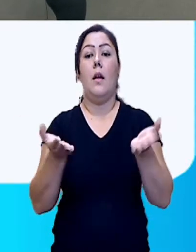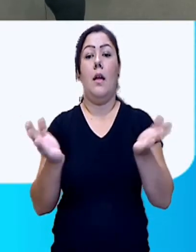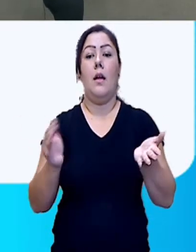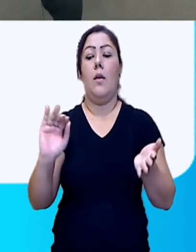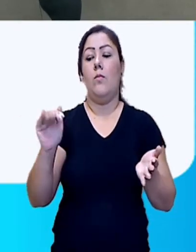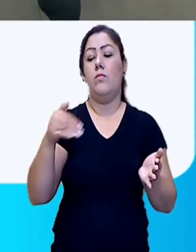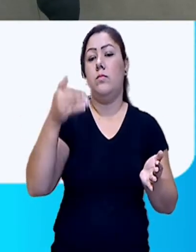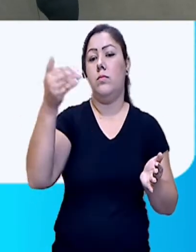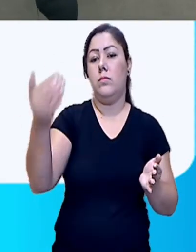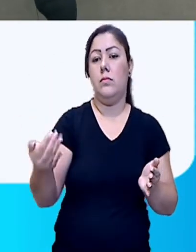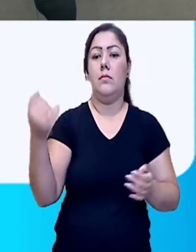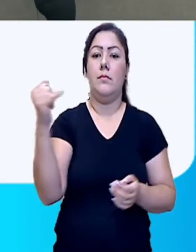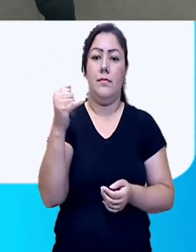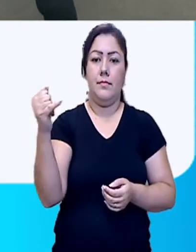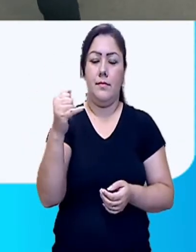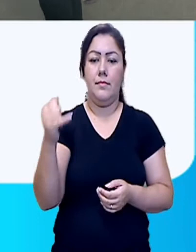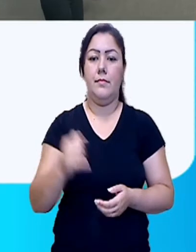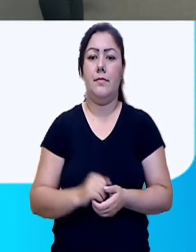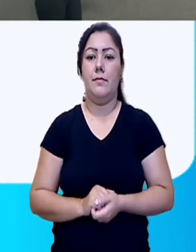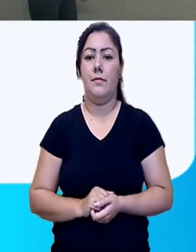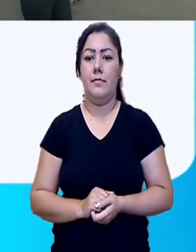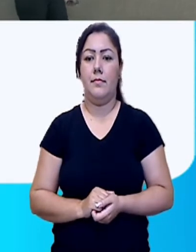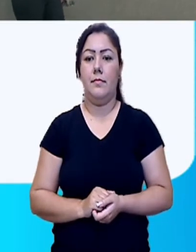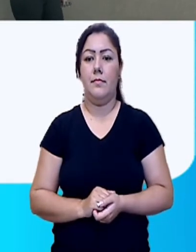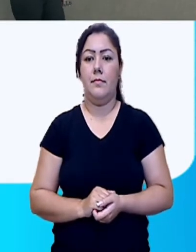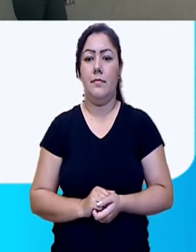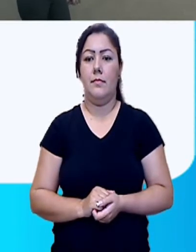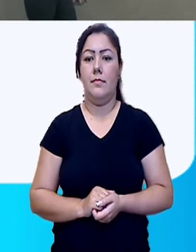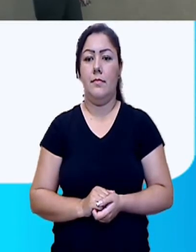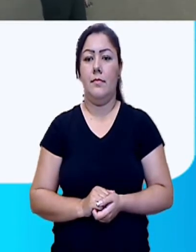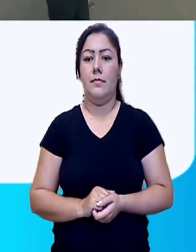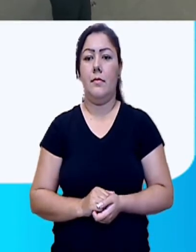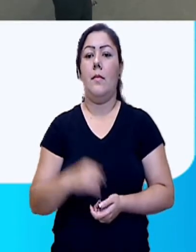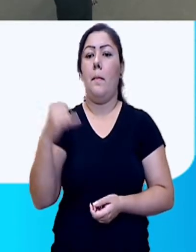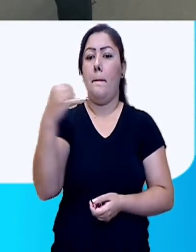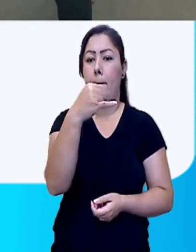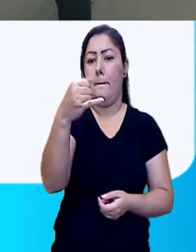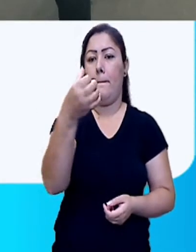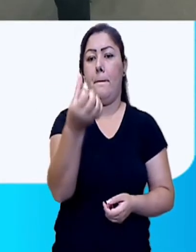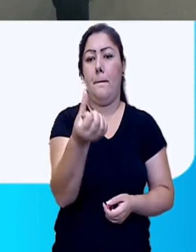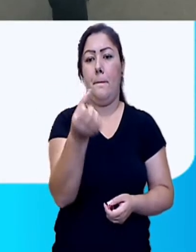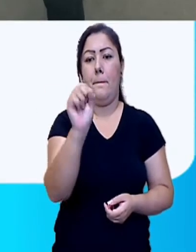é negativo. Então, olha, agora menos